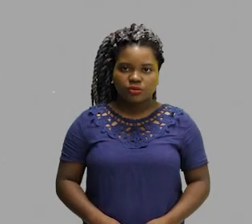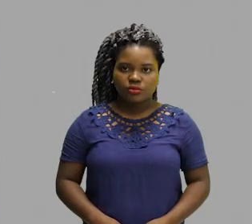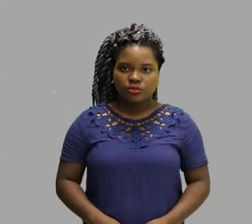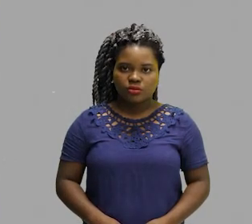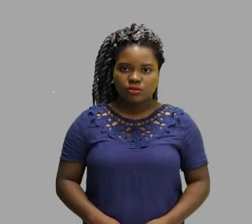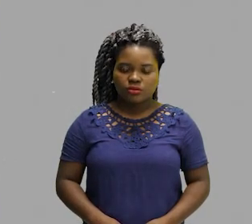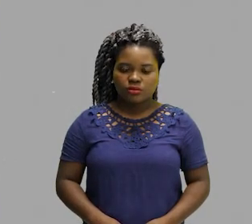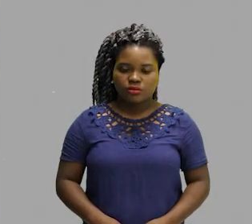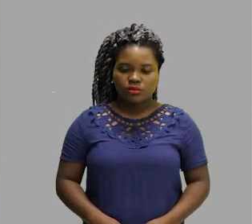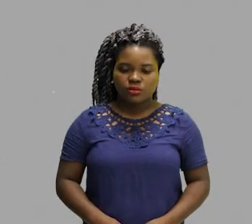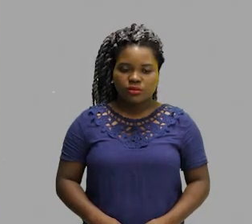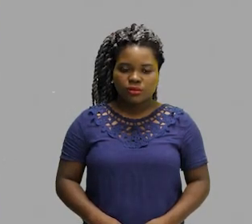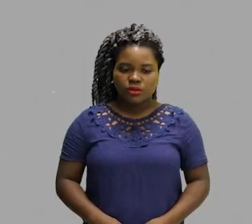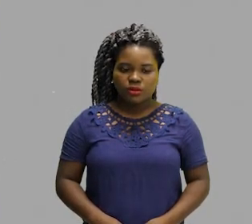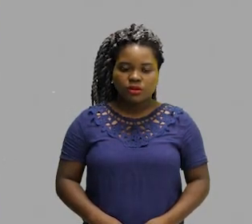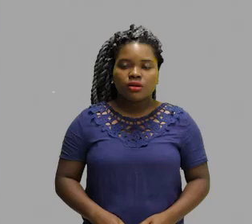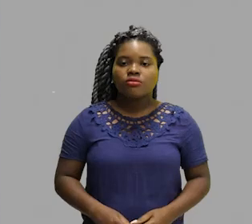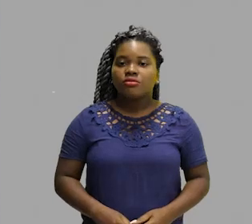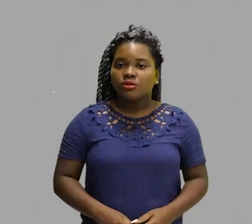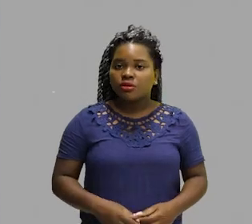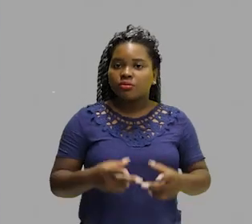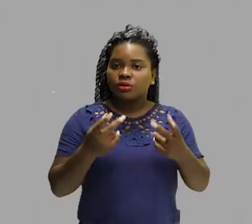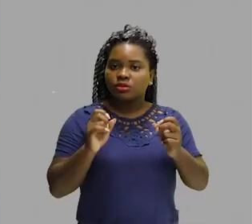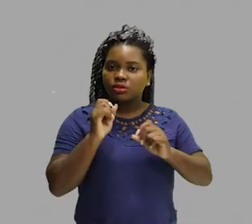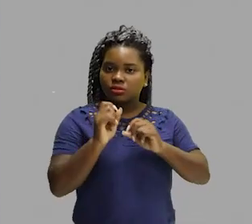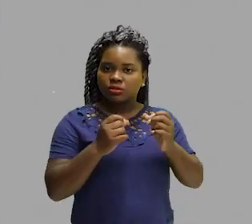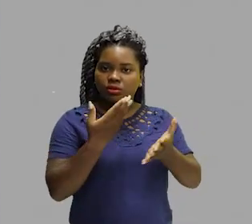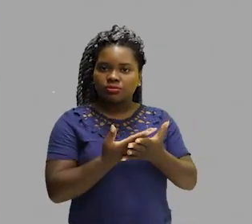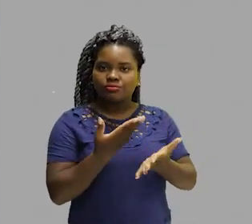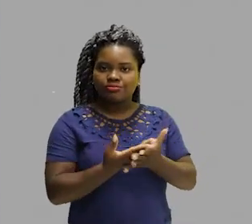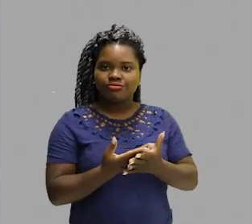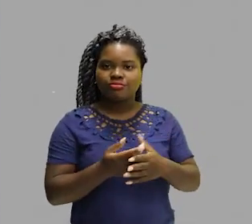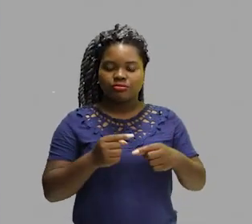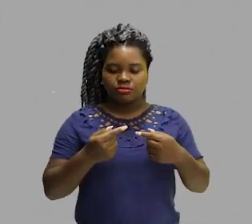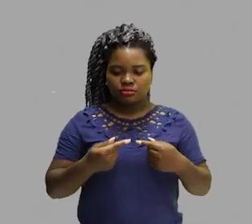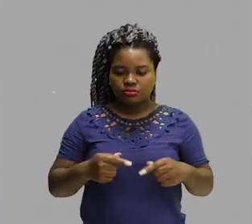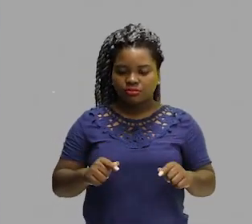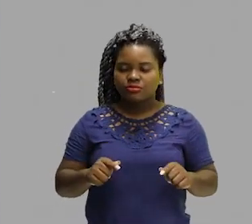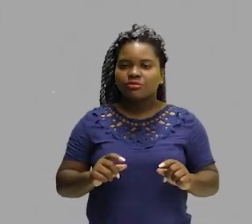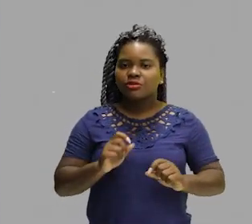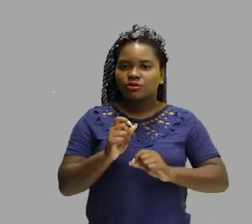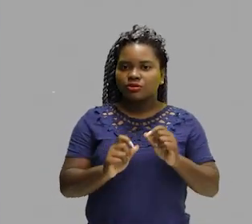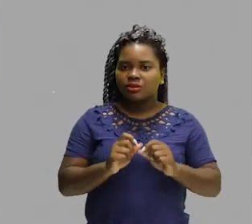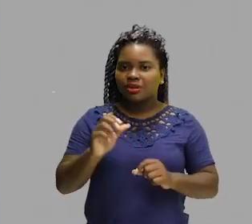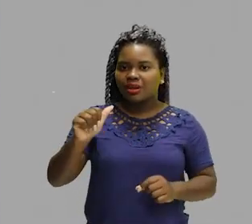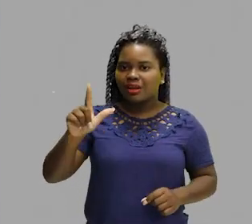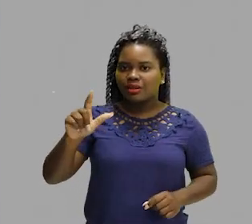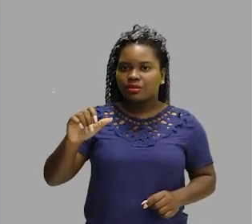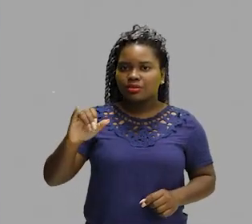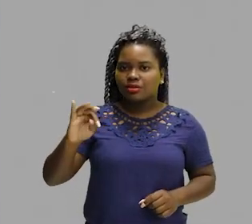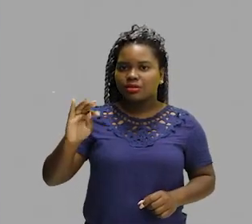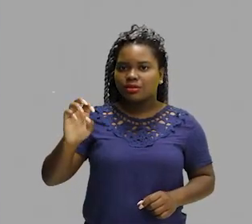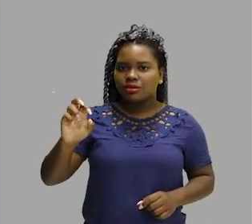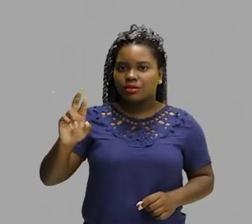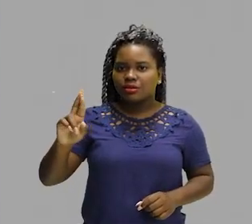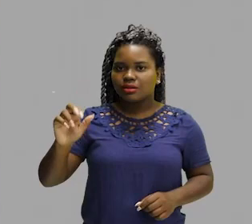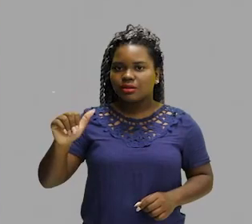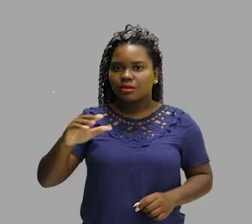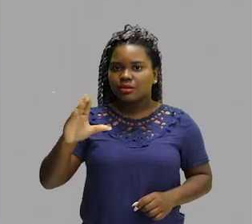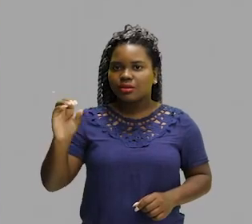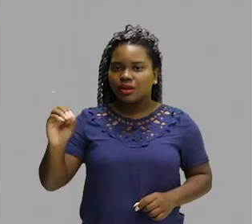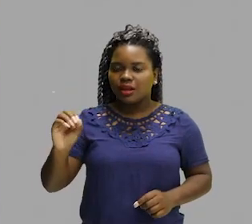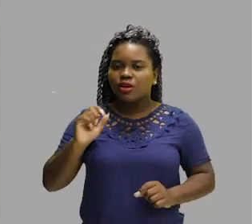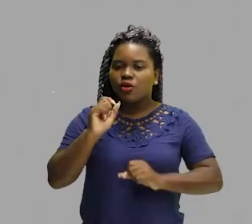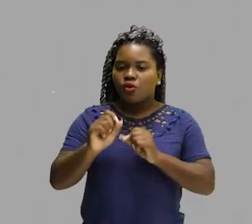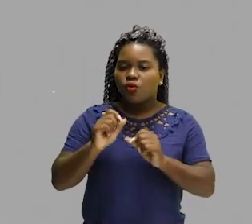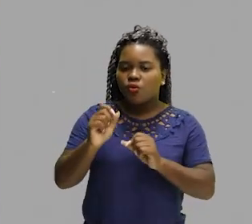de palavras. Você vai ver nas suas aulas de gramática o que é aliteração, tá? que vai o que, que vai